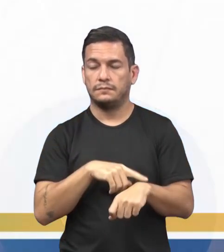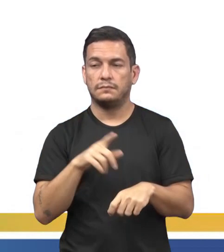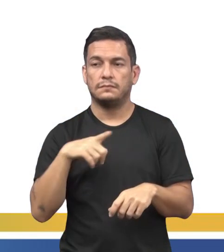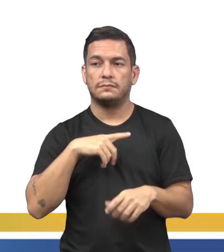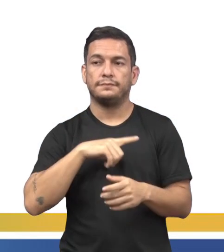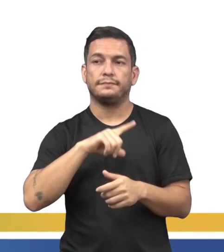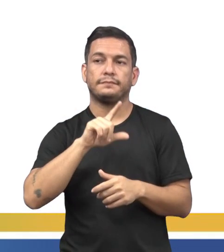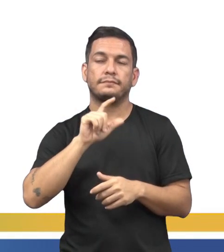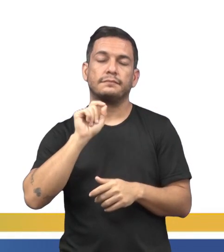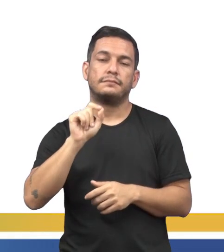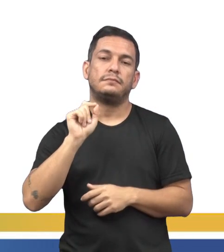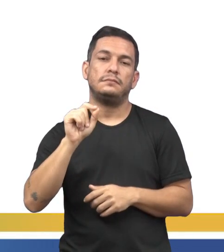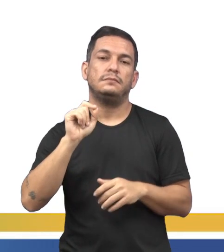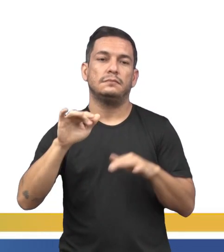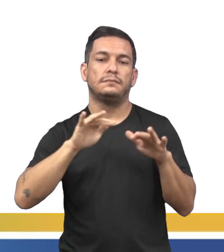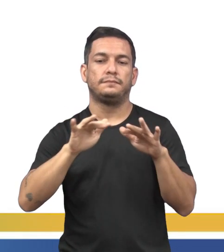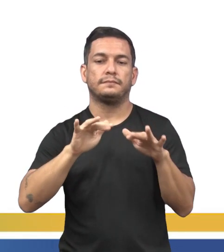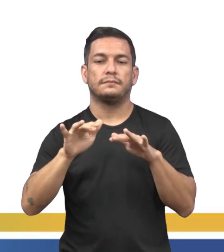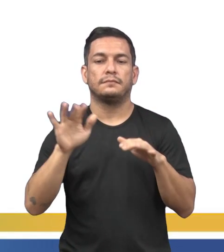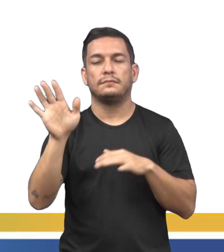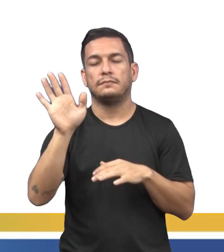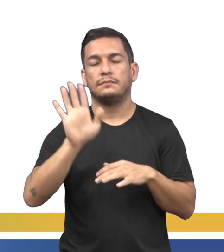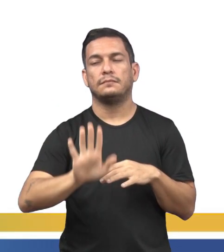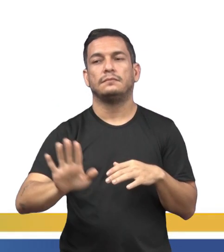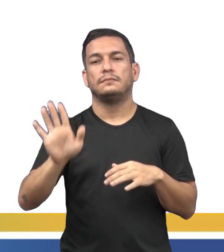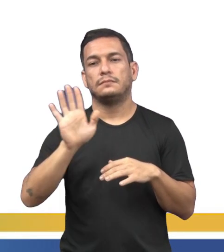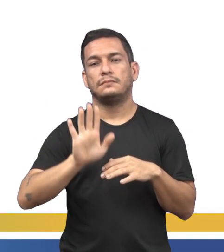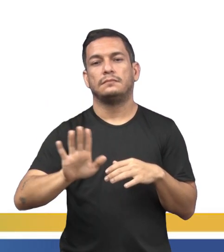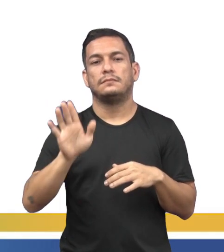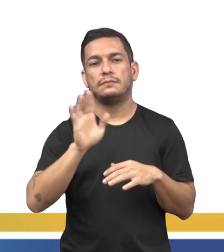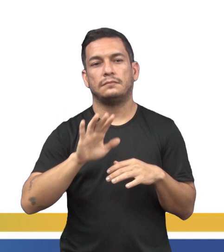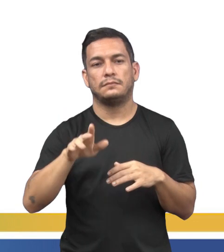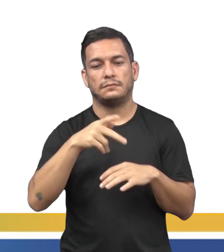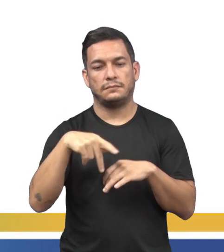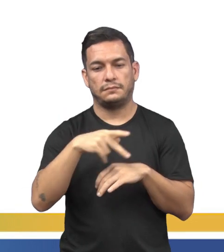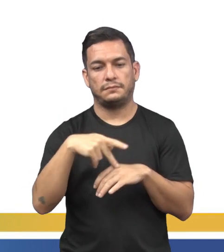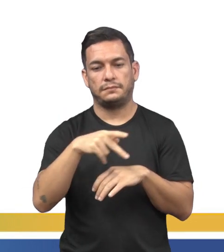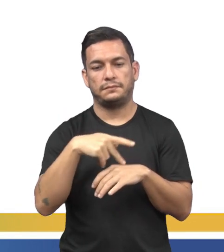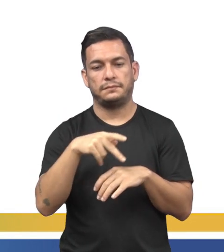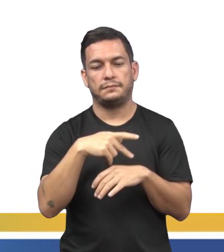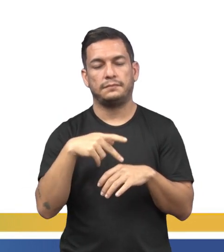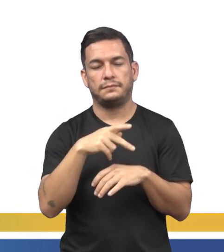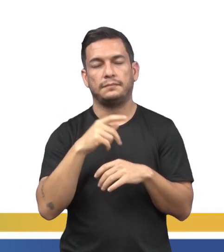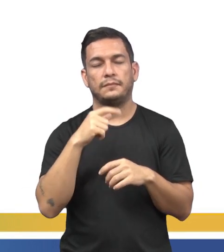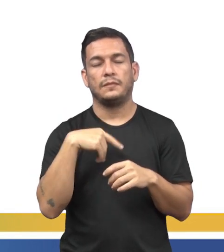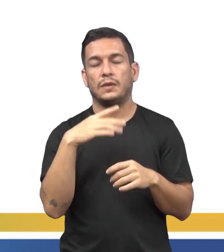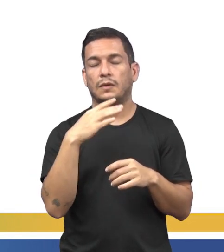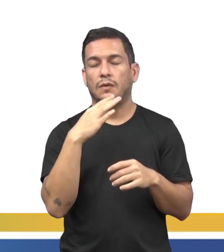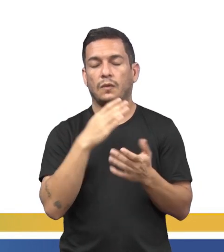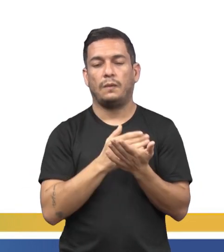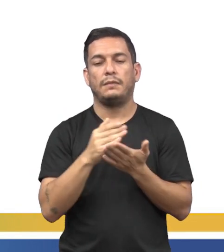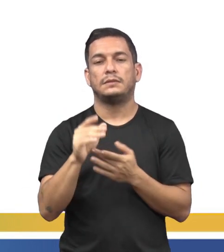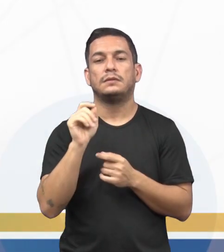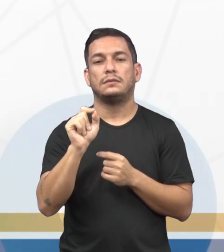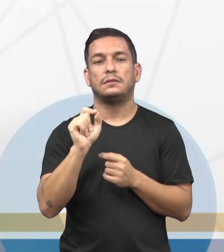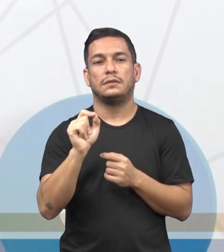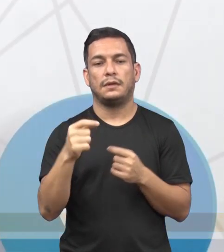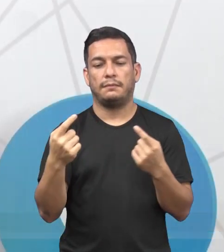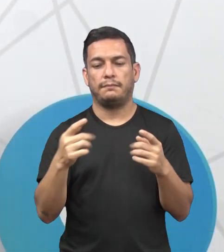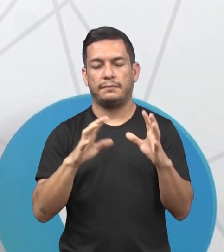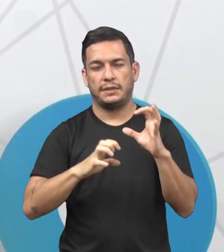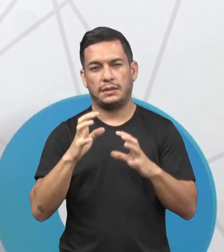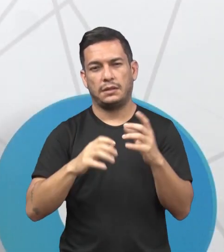houve vários movimentos nacionalistas em que vários desses países da região do Oriente Médio começaram a brigar contra esses